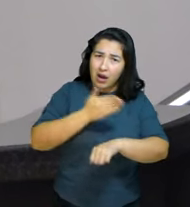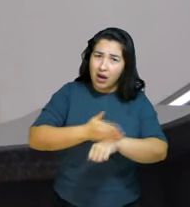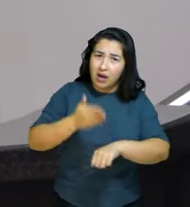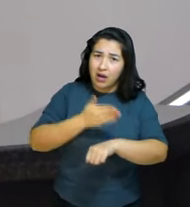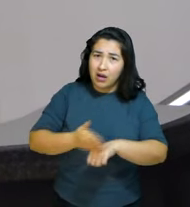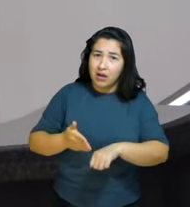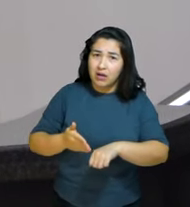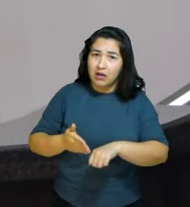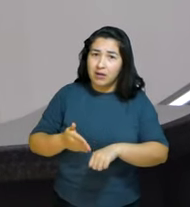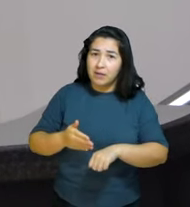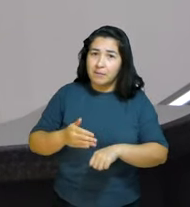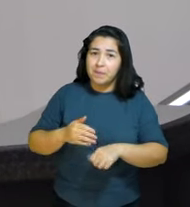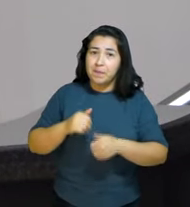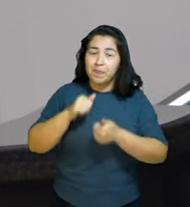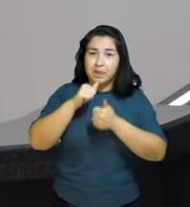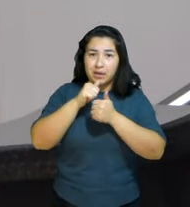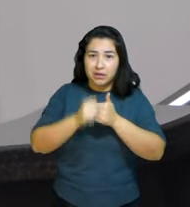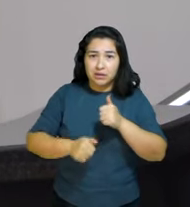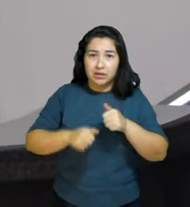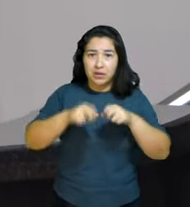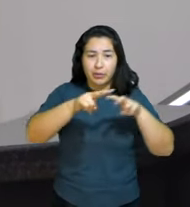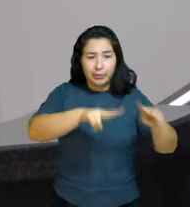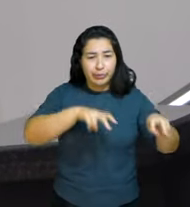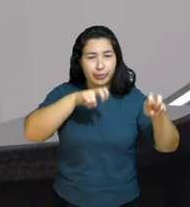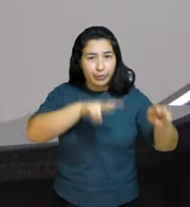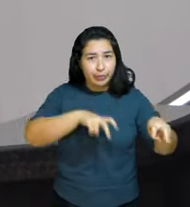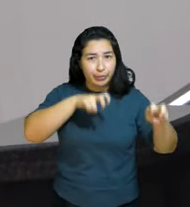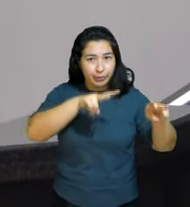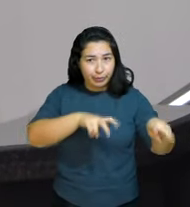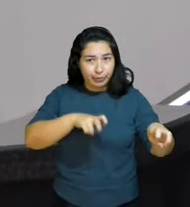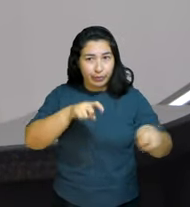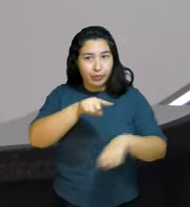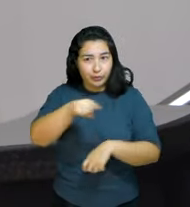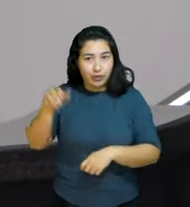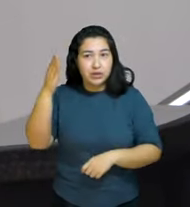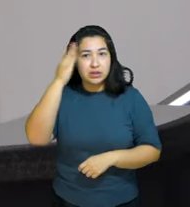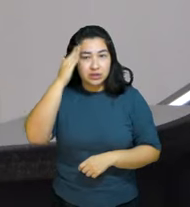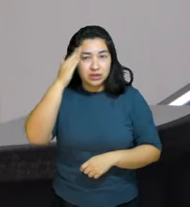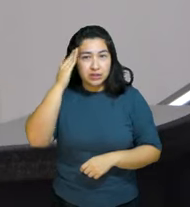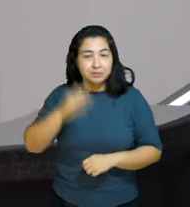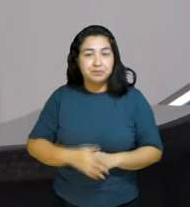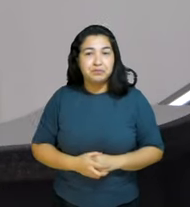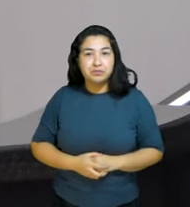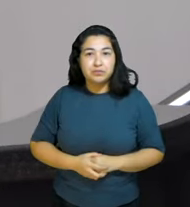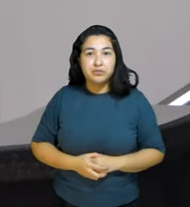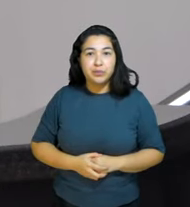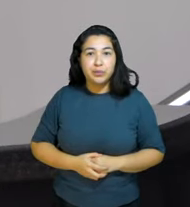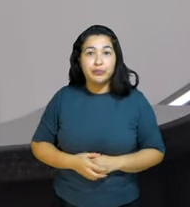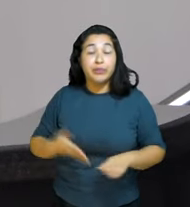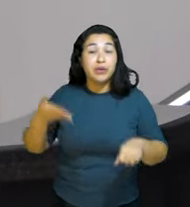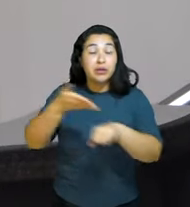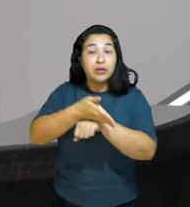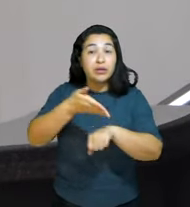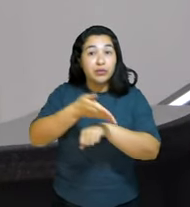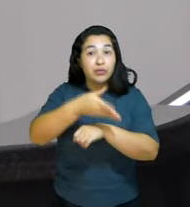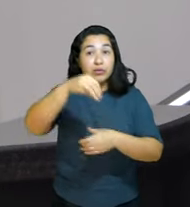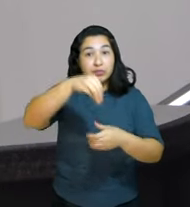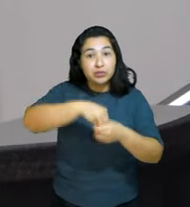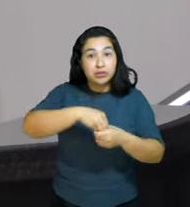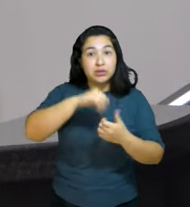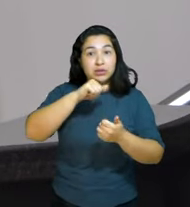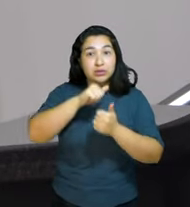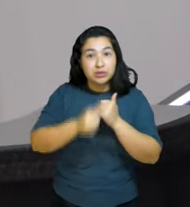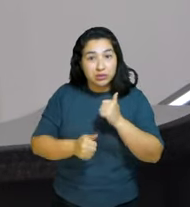atlética, né? Para quem me conhece das épocas de atleta. E com o envolvimento dentro do